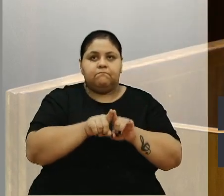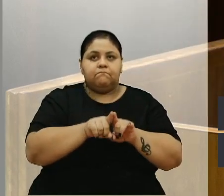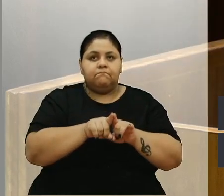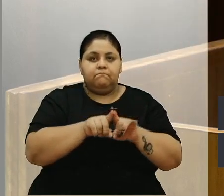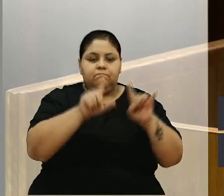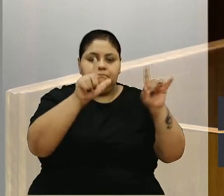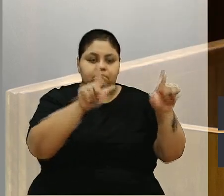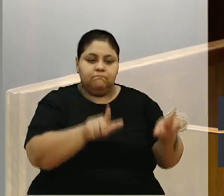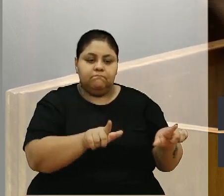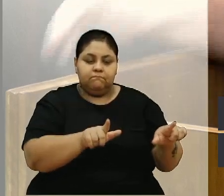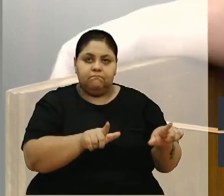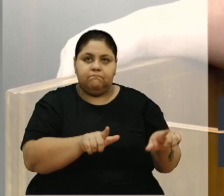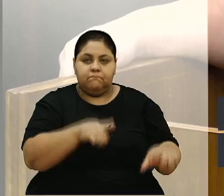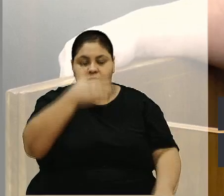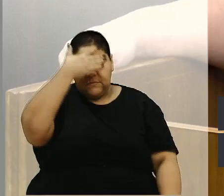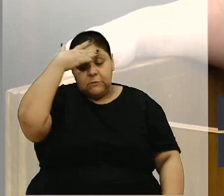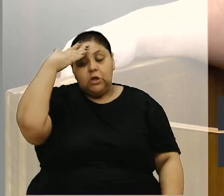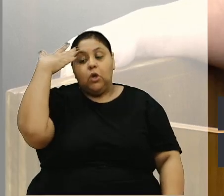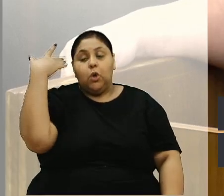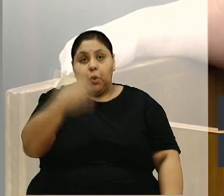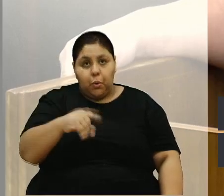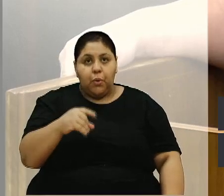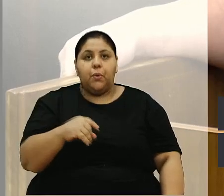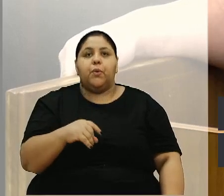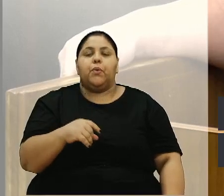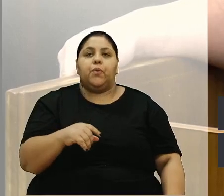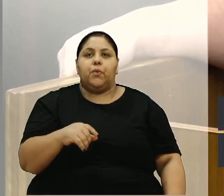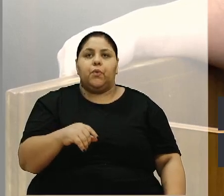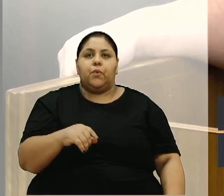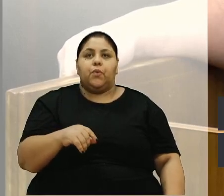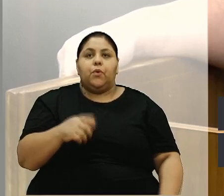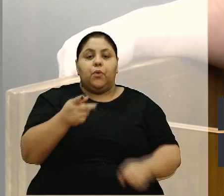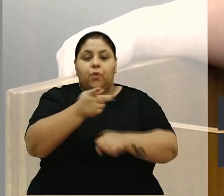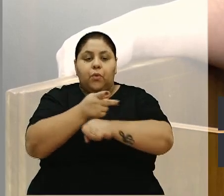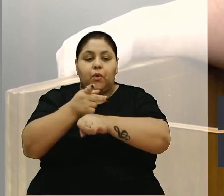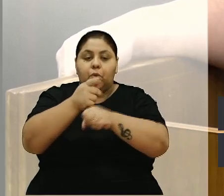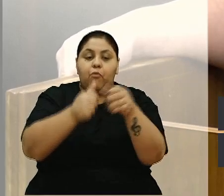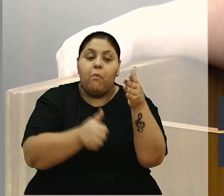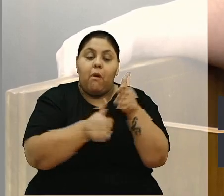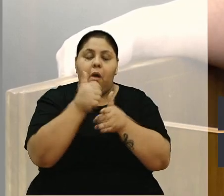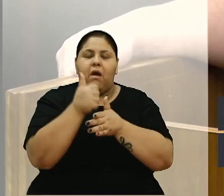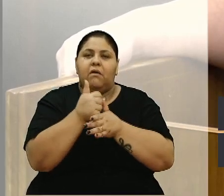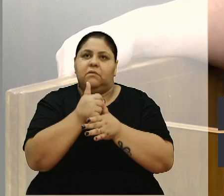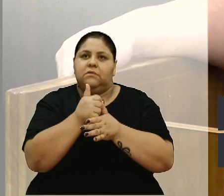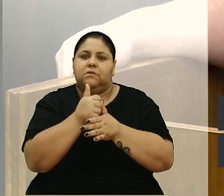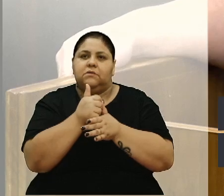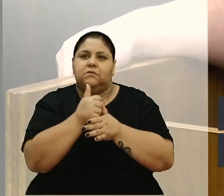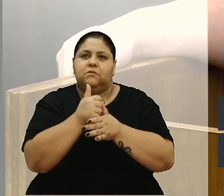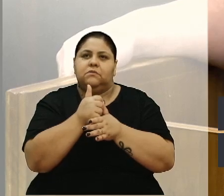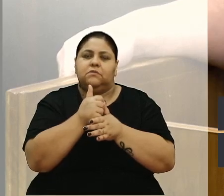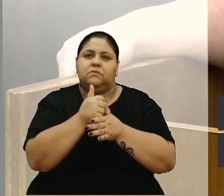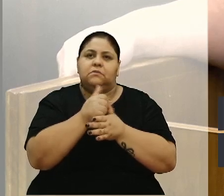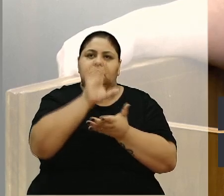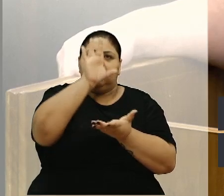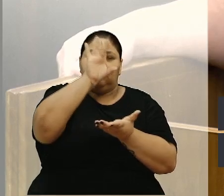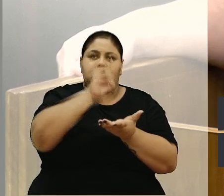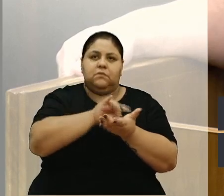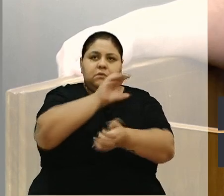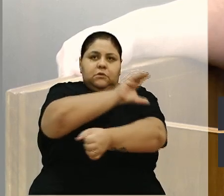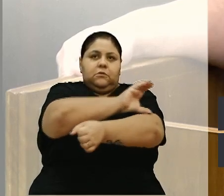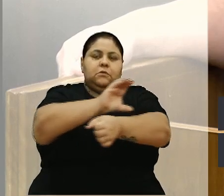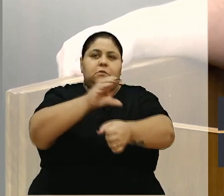gabinete, que incansavelmente, né, foi atrás e viabilizamos a habilitação do curso de